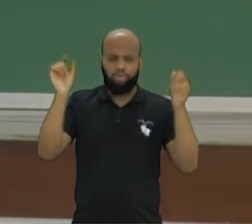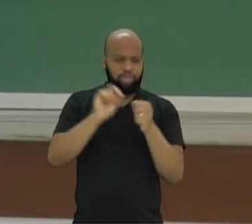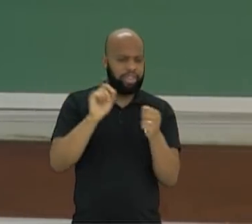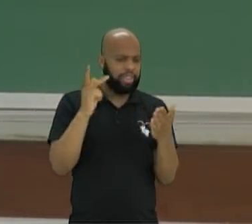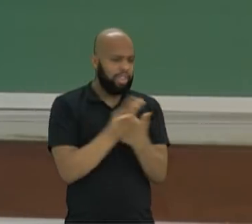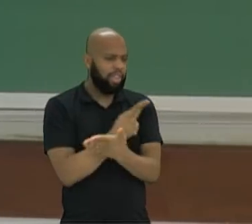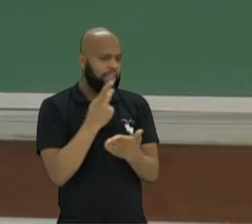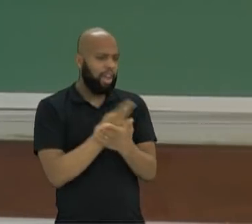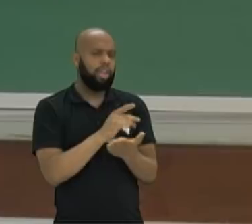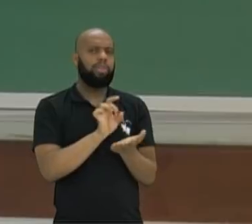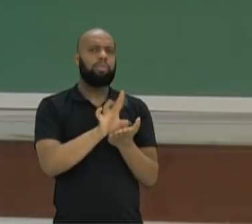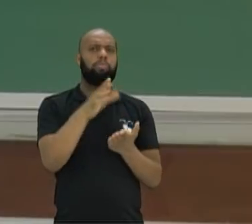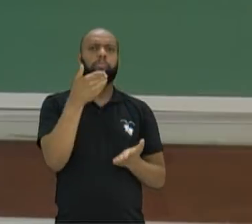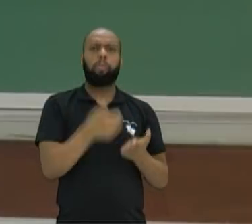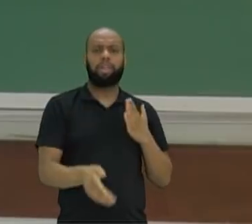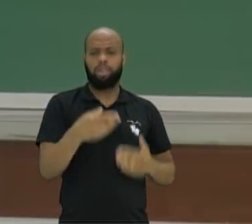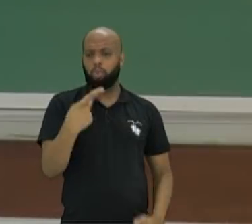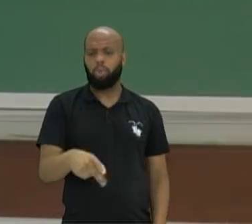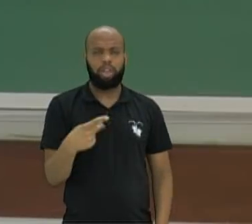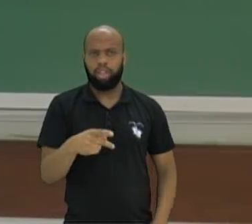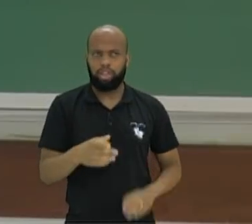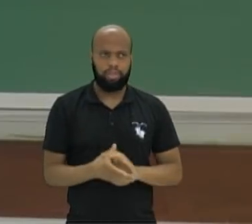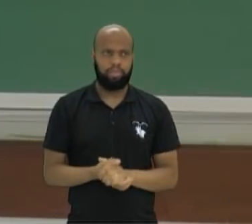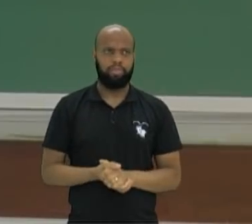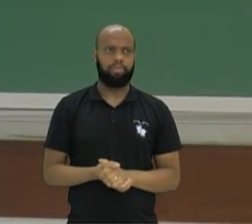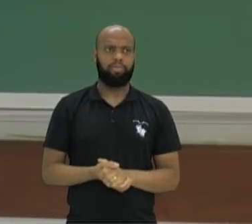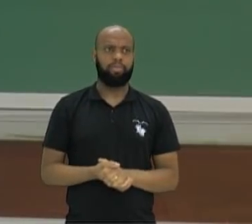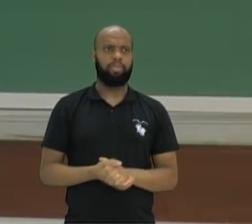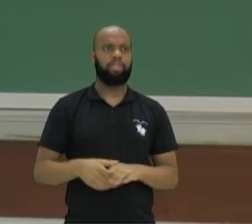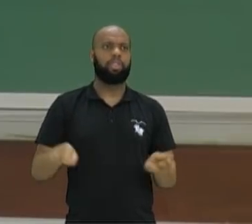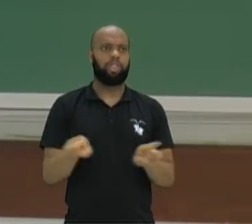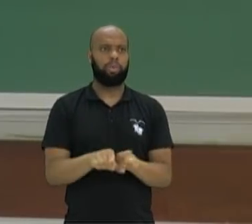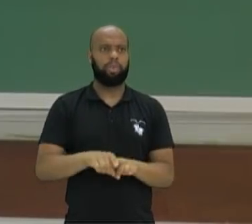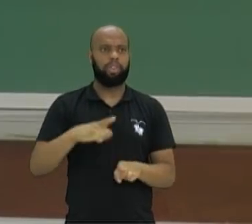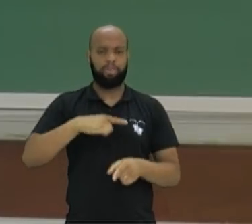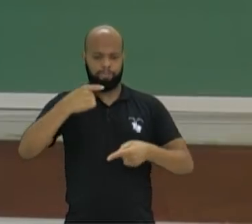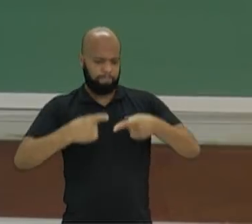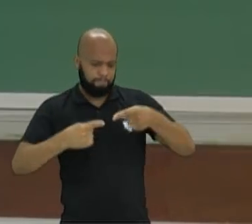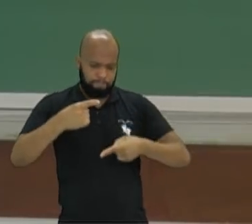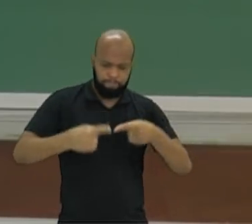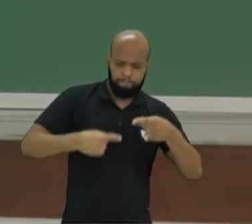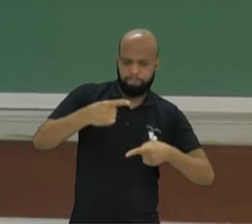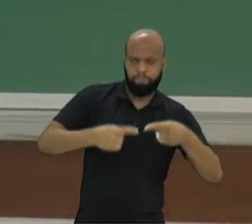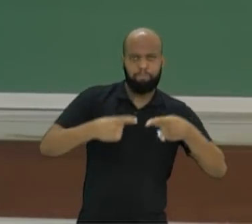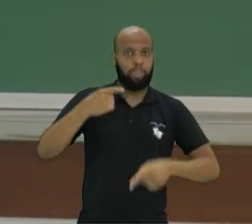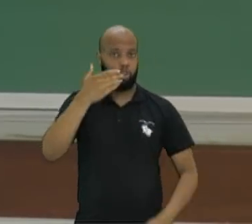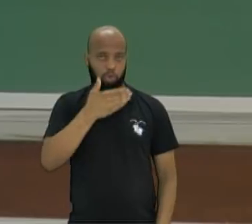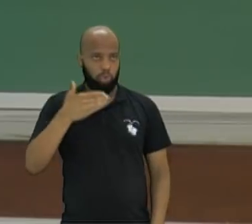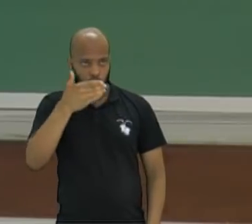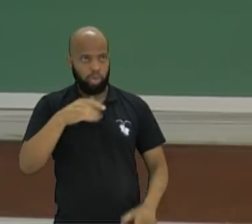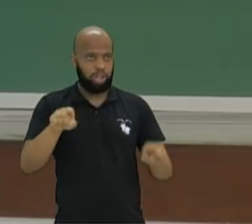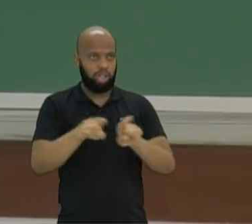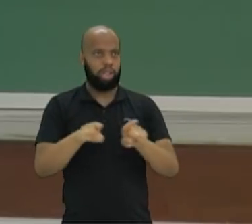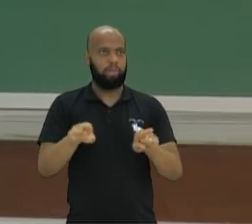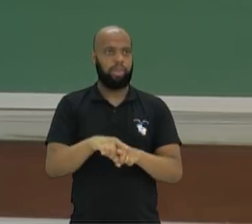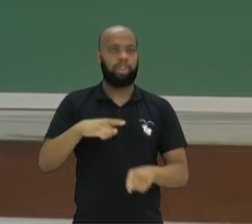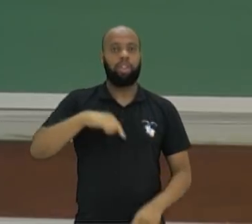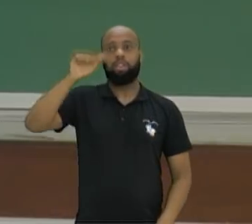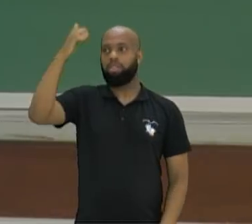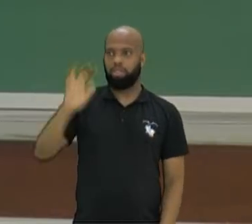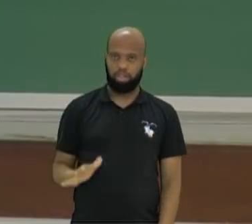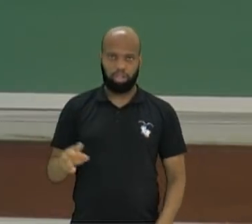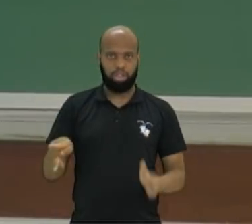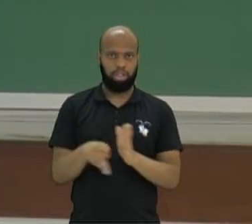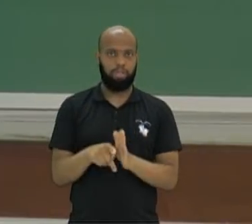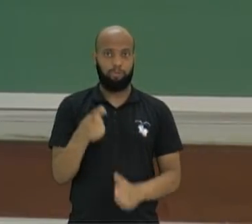O que eles erraram? O que aconteceu com o Maurício também, né? A concorrência holandesa do açúcar e a queda do preço. Aí vamos ver os